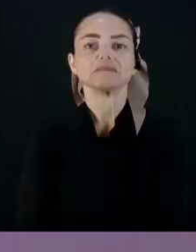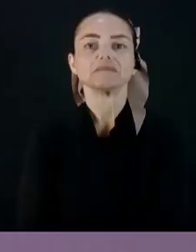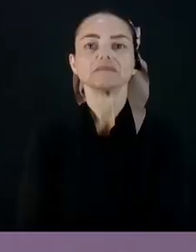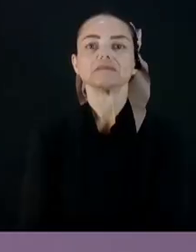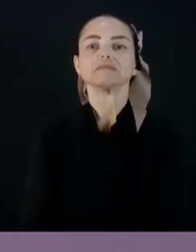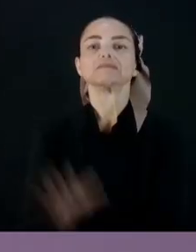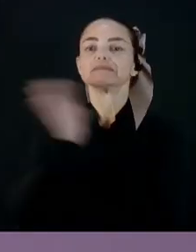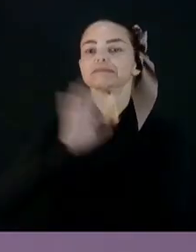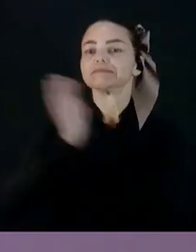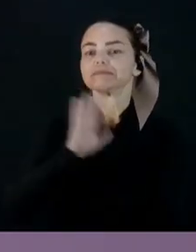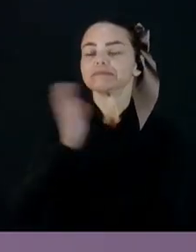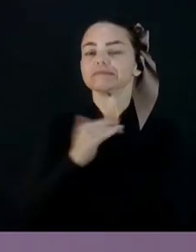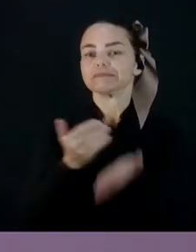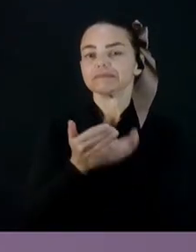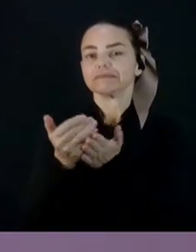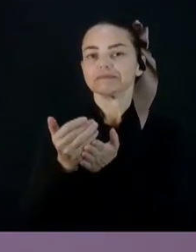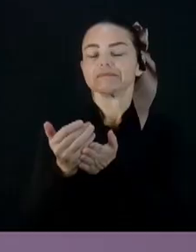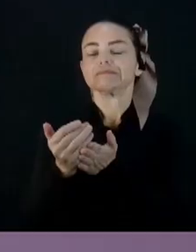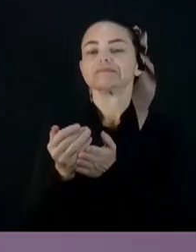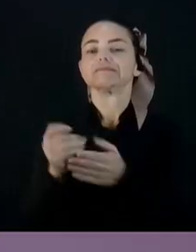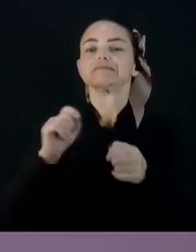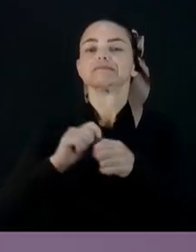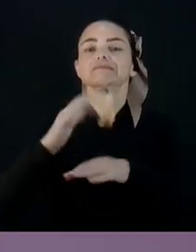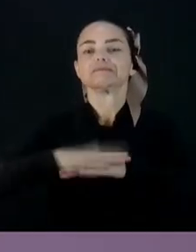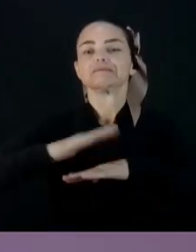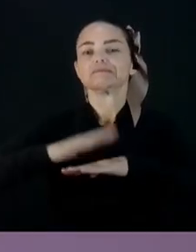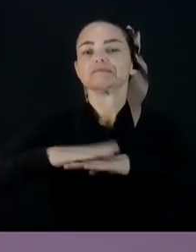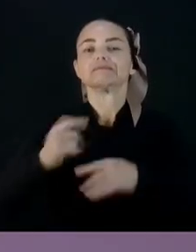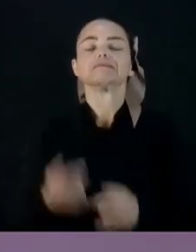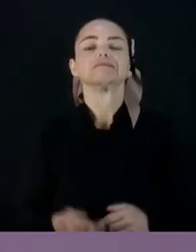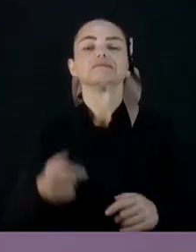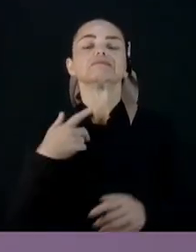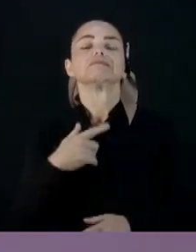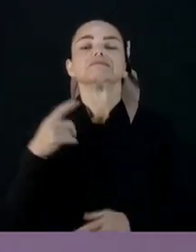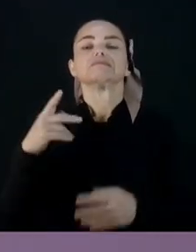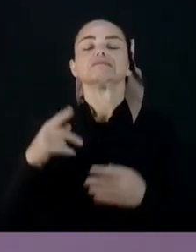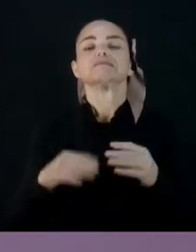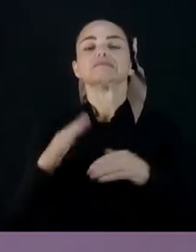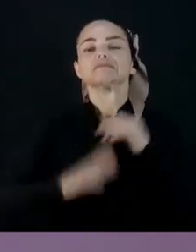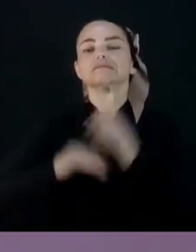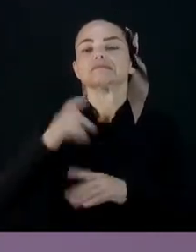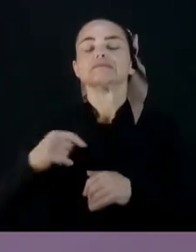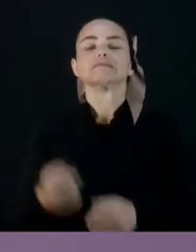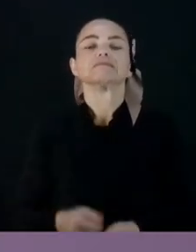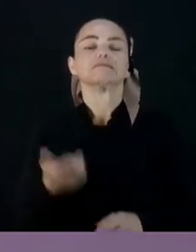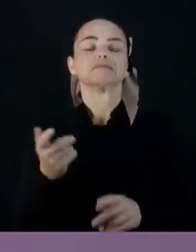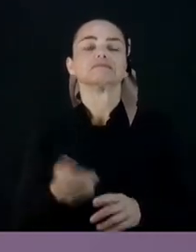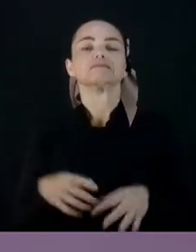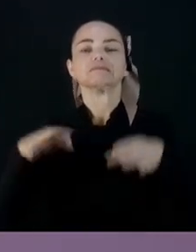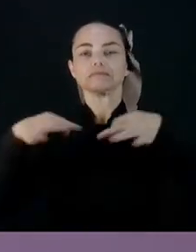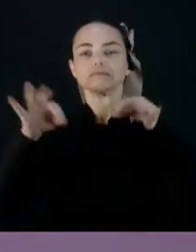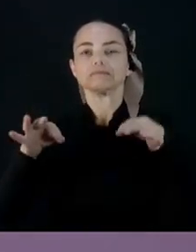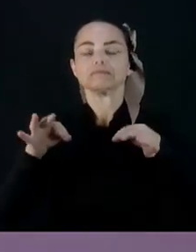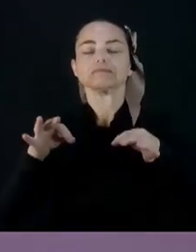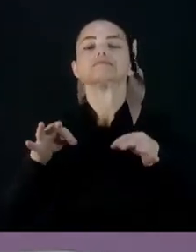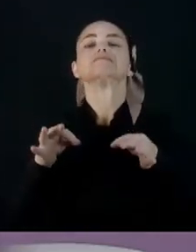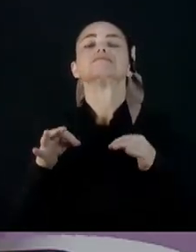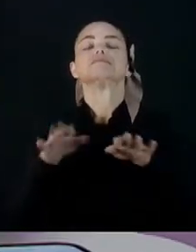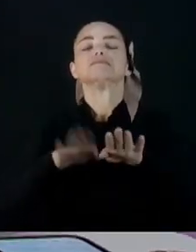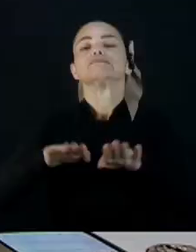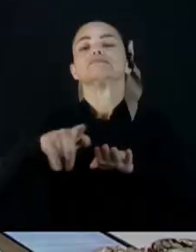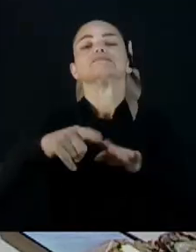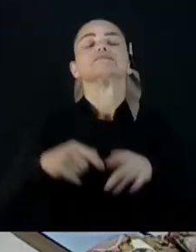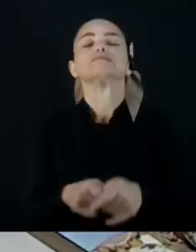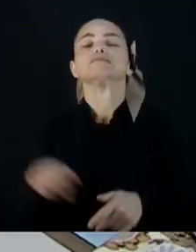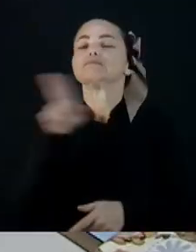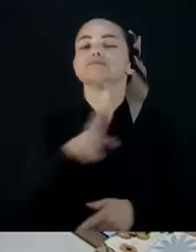Olá, está começando mais um Faça Você Mesmo. No programa de hoje você vai aprender a fazer saquinhos de tecido multiuso. Quem vai